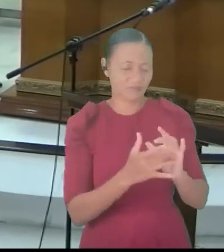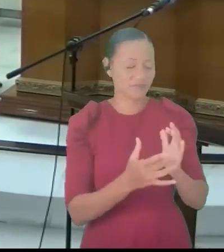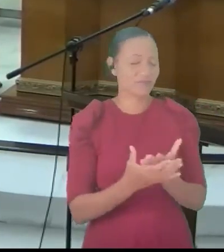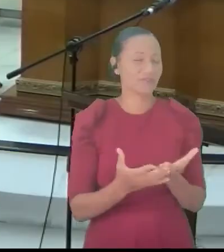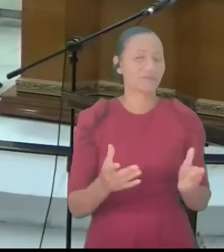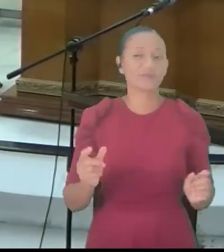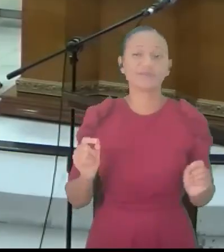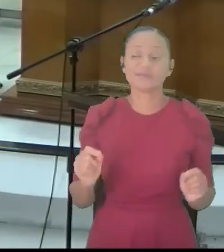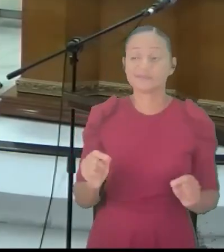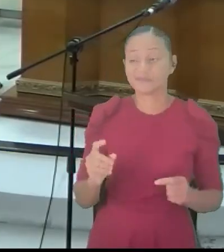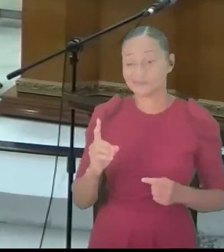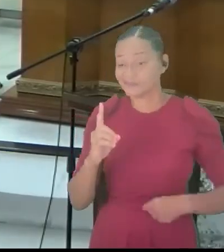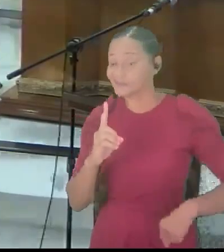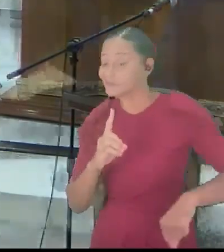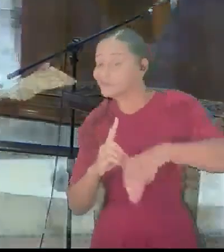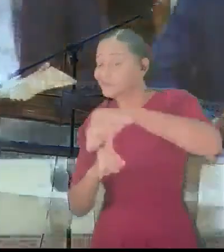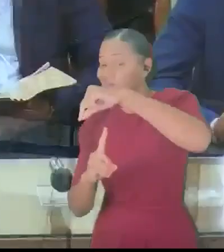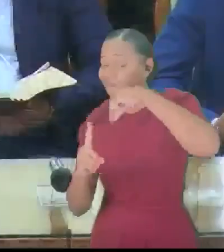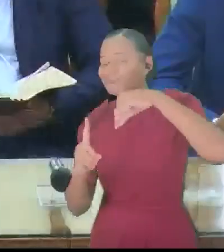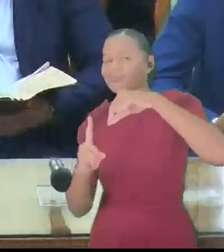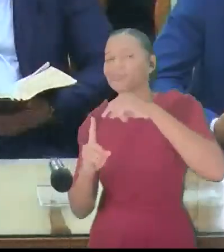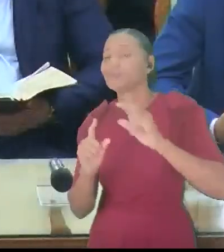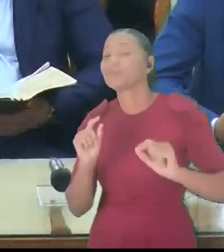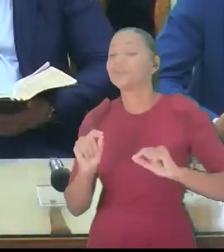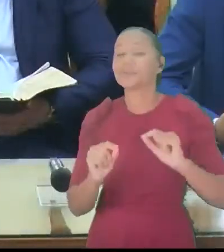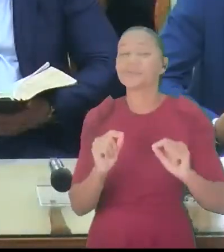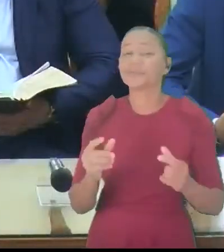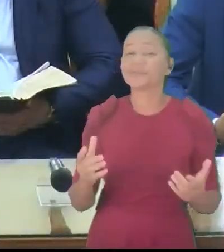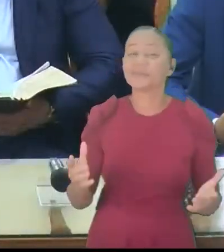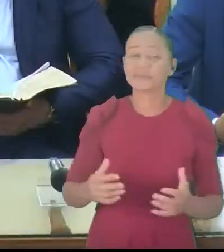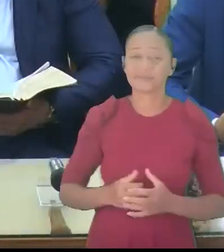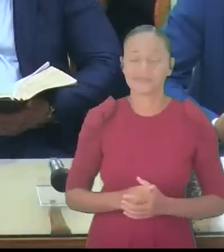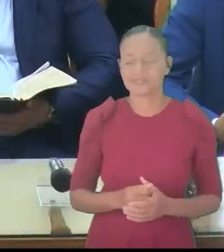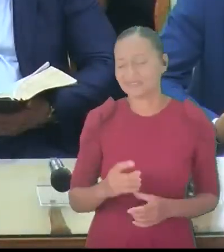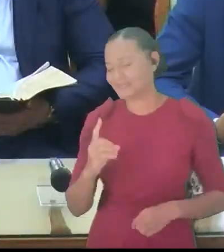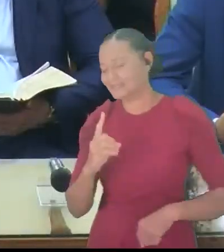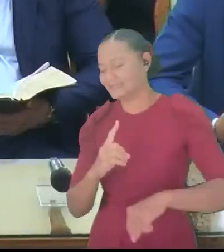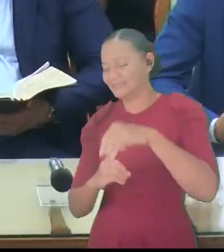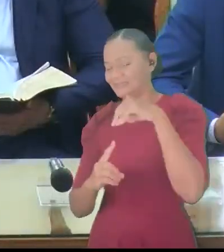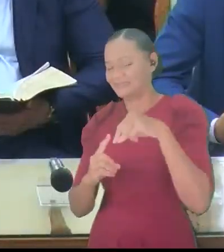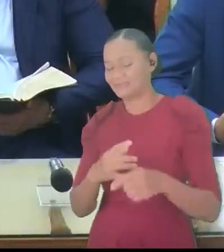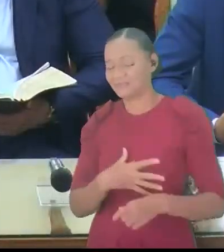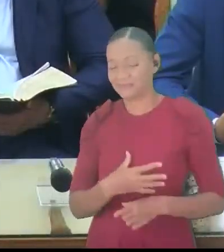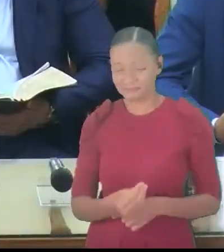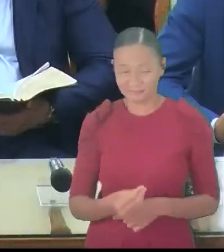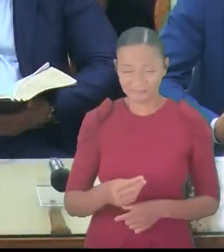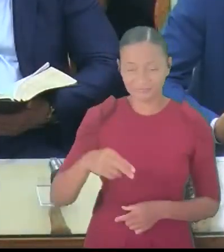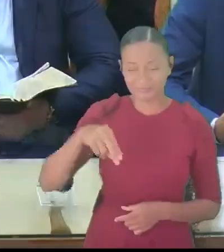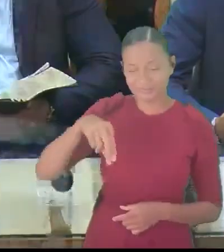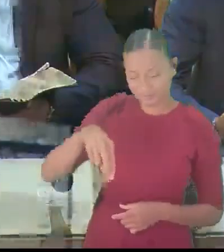quê? Filho o teu Jesus. santo o quê? Na corrigida diz o teu santo filho. Agora NVI.